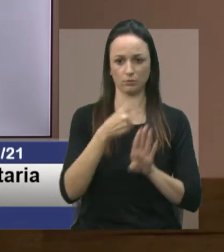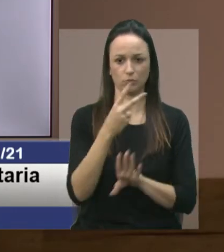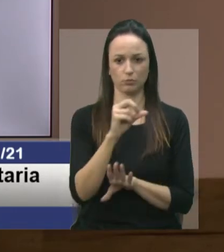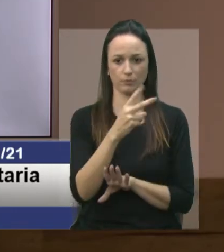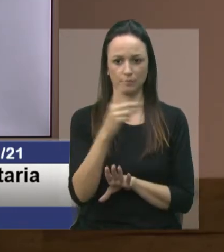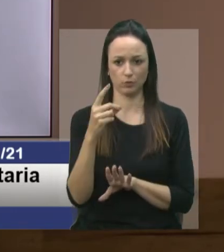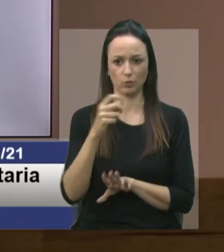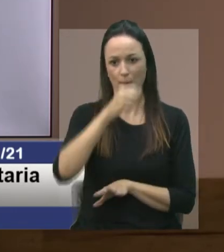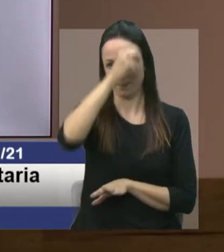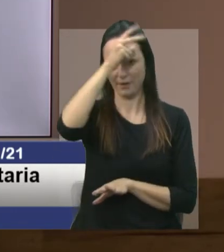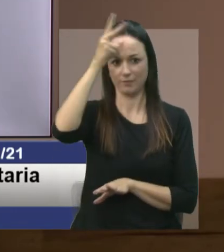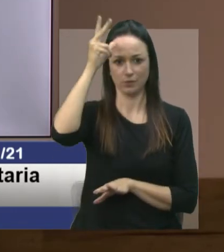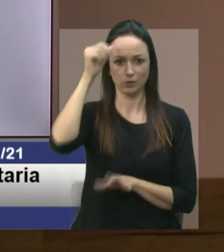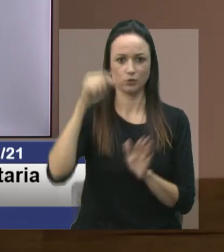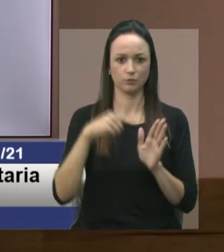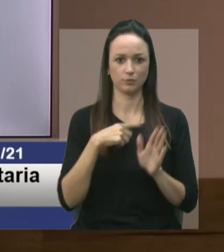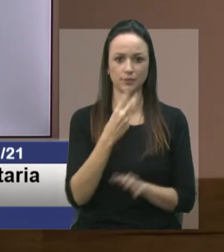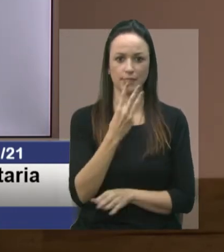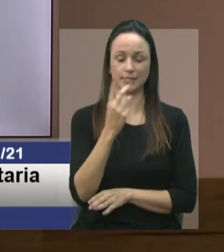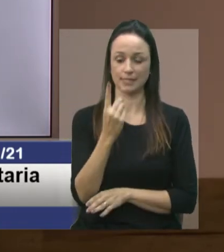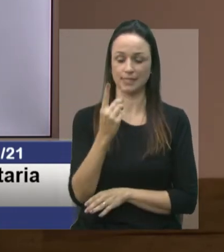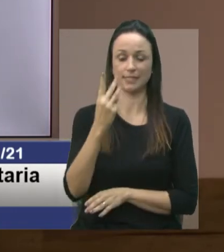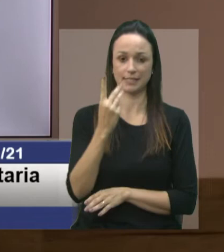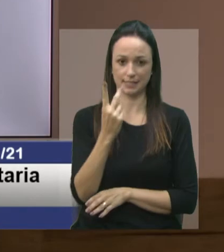Prefeitura empenhou